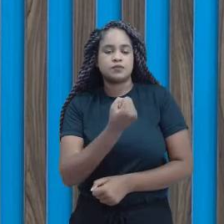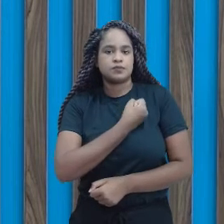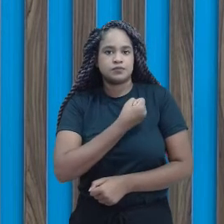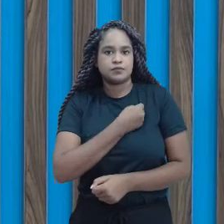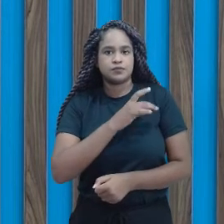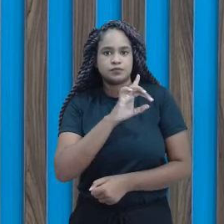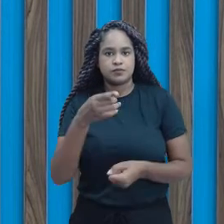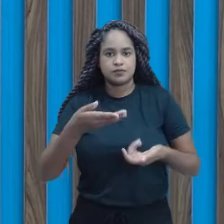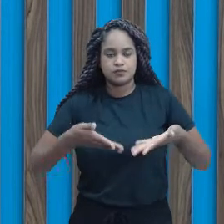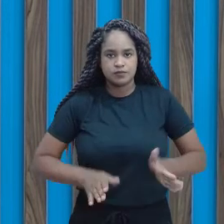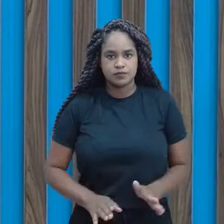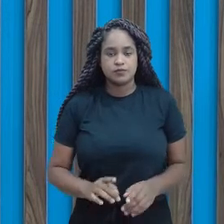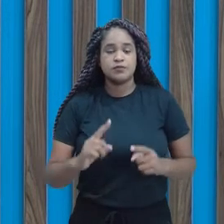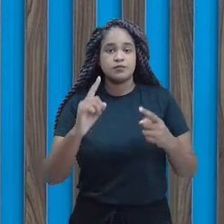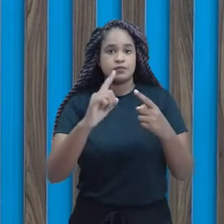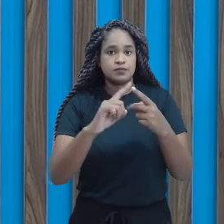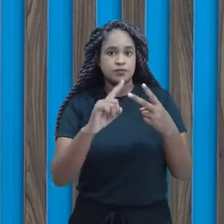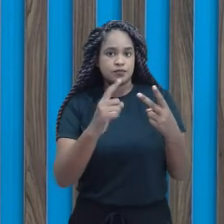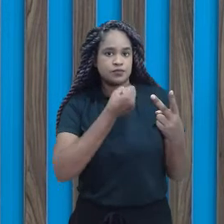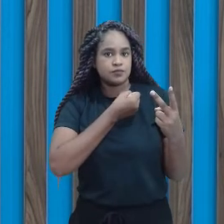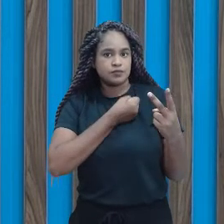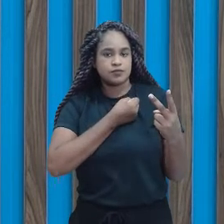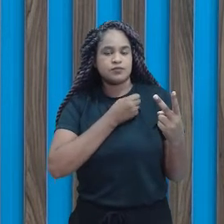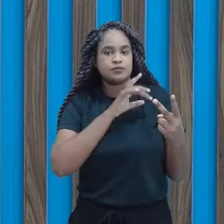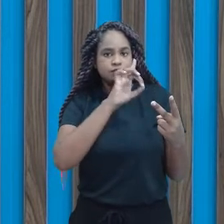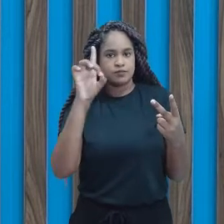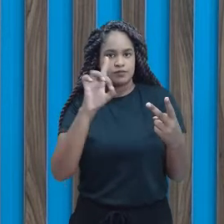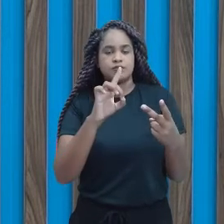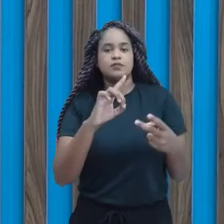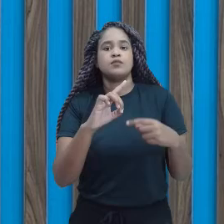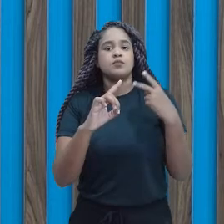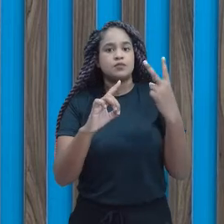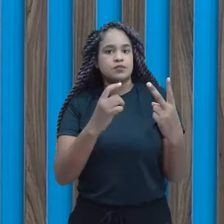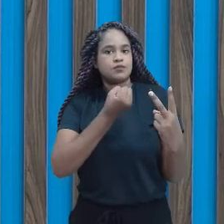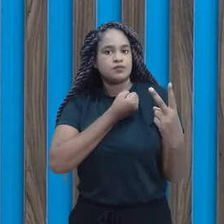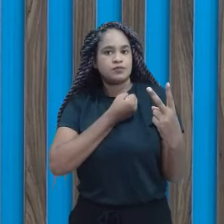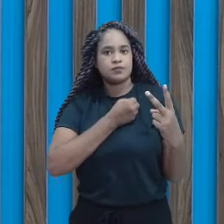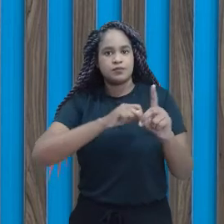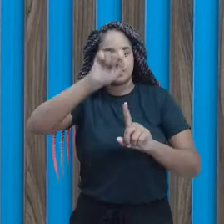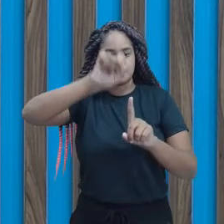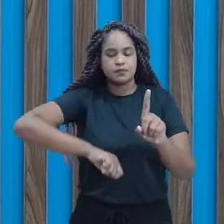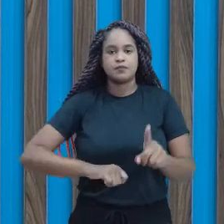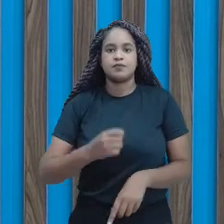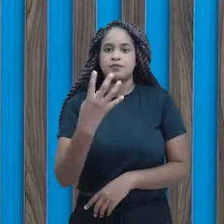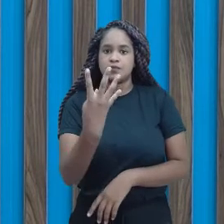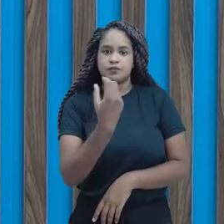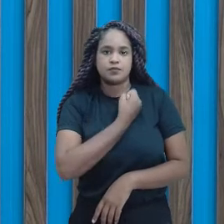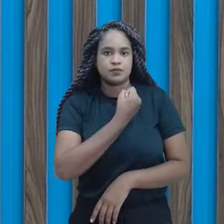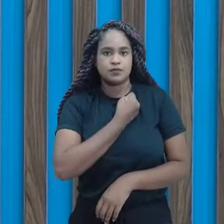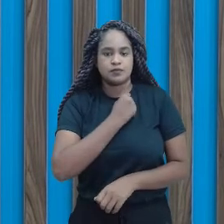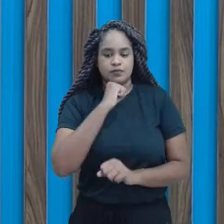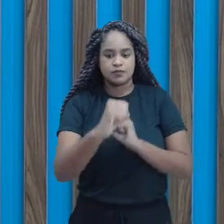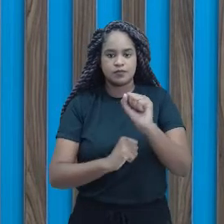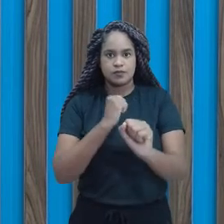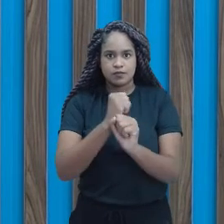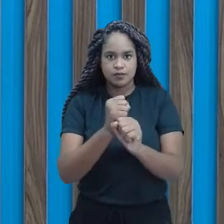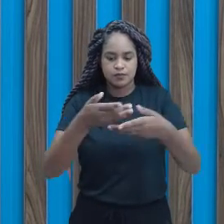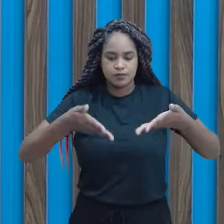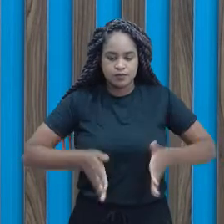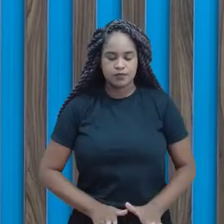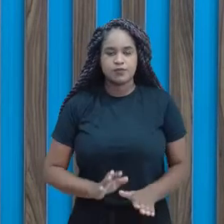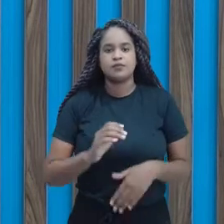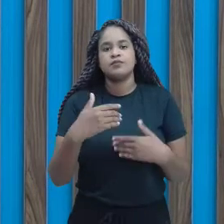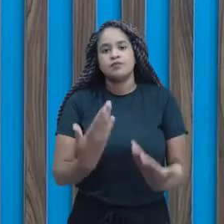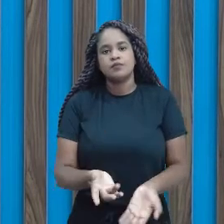do seu nascimento. 2 dígitos para o dia, 2 dígitos para o mês e 4 dígitos para o ano, certo? Aí você